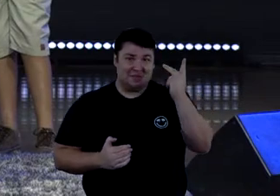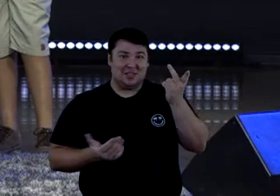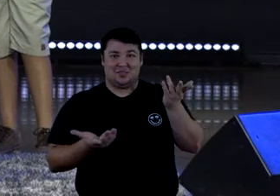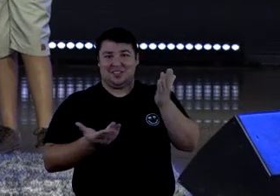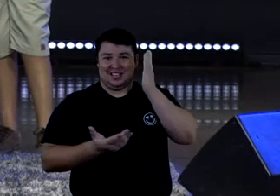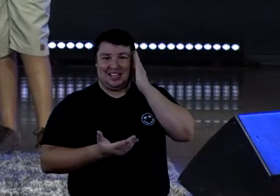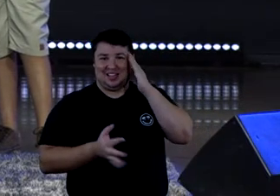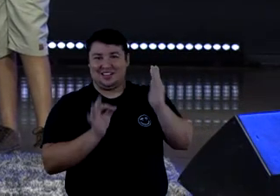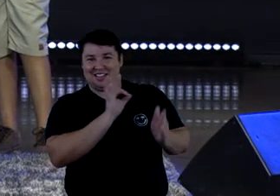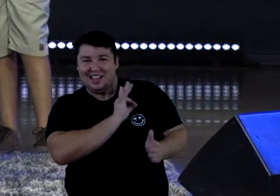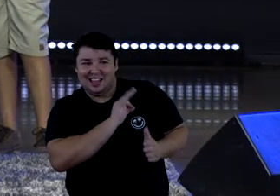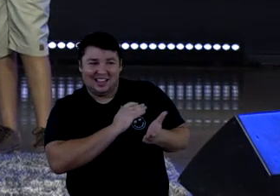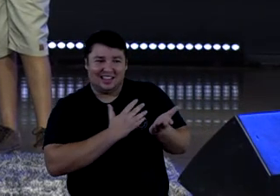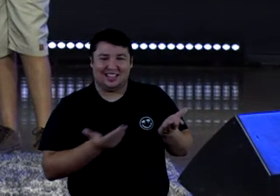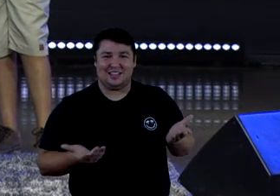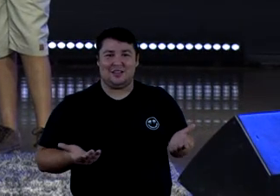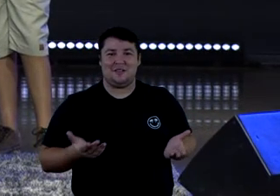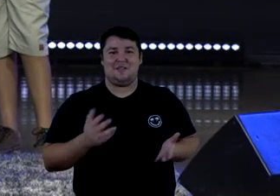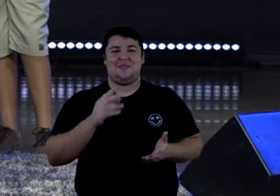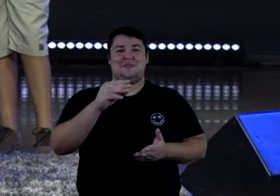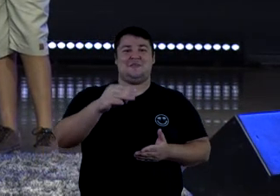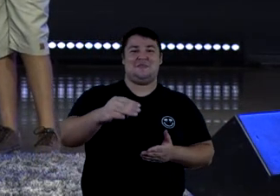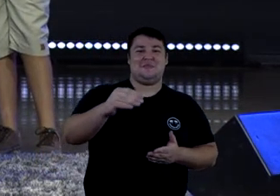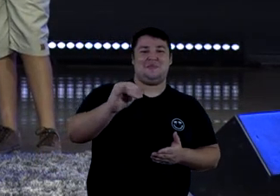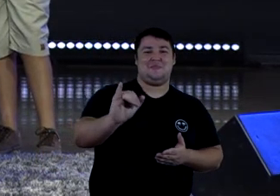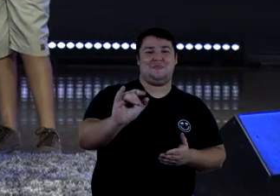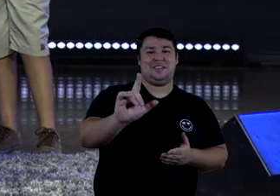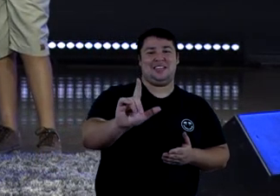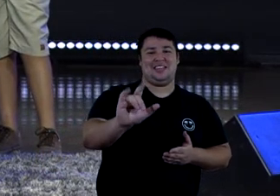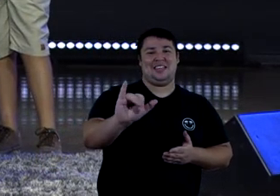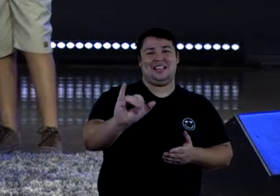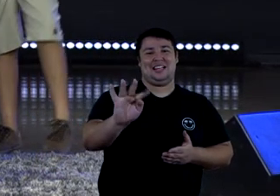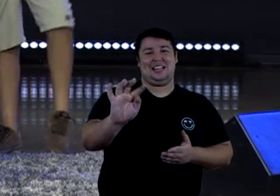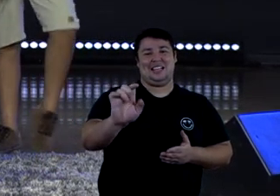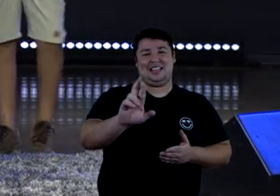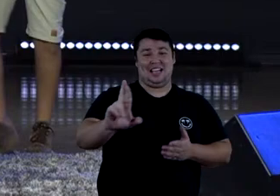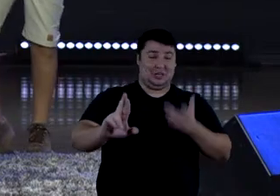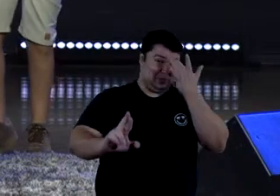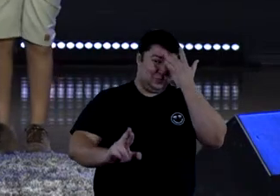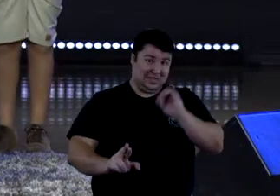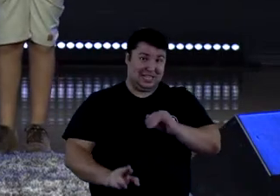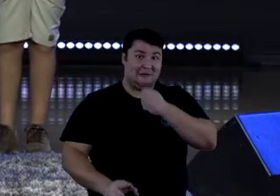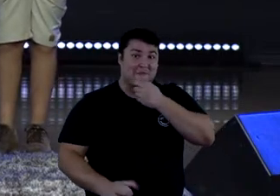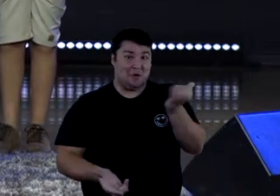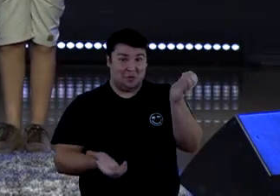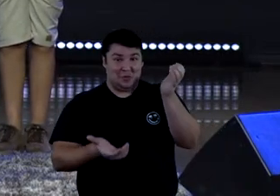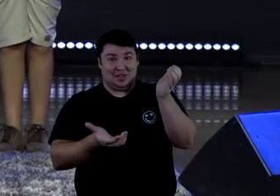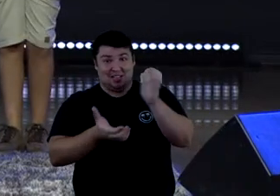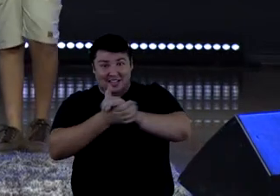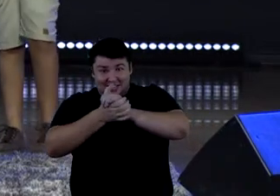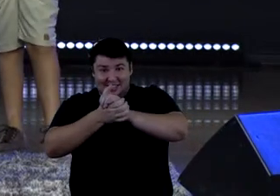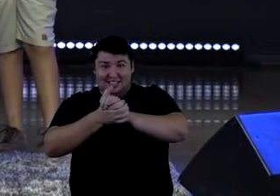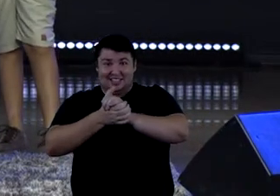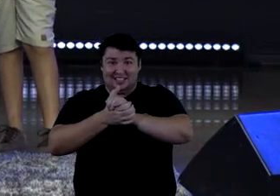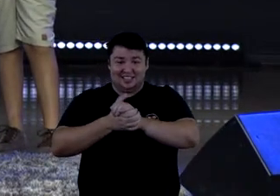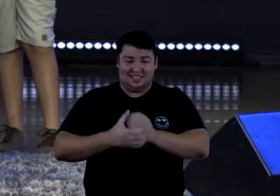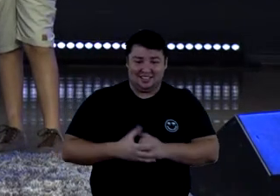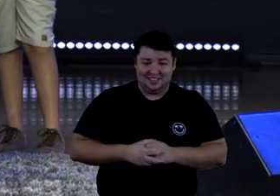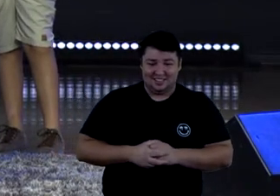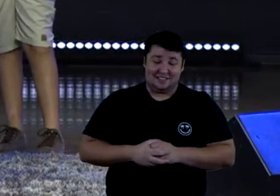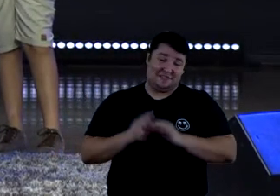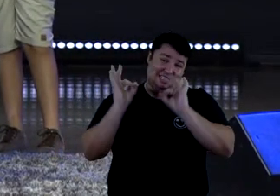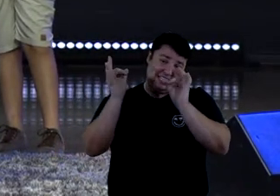Então, não sei se é bom casar com militar, mas pastorear, deve ser, senão ela não queria estar aqui,